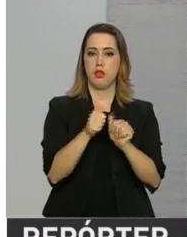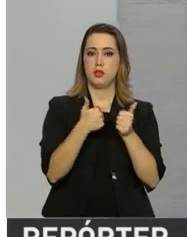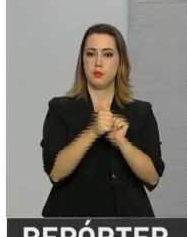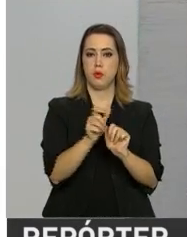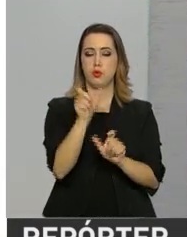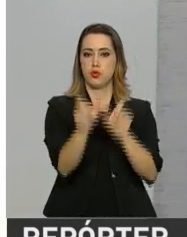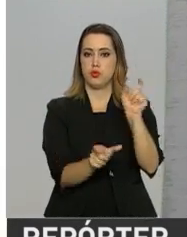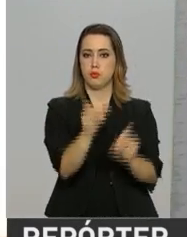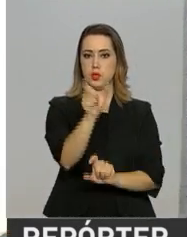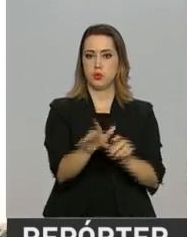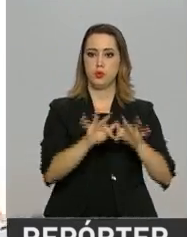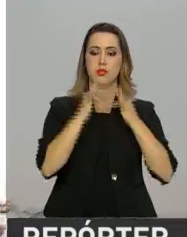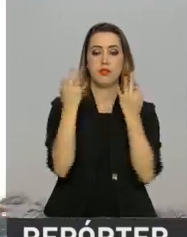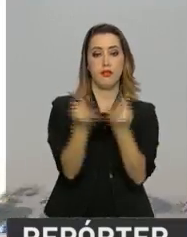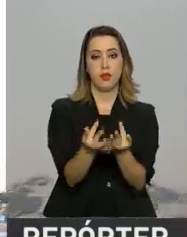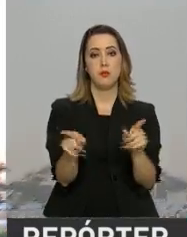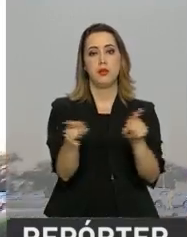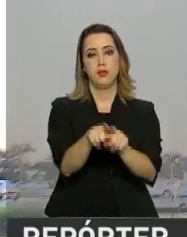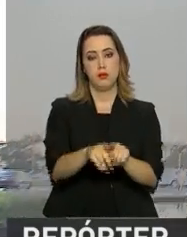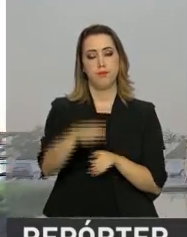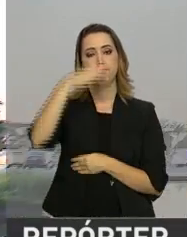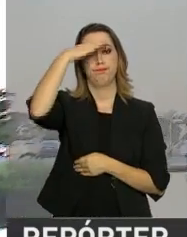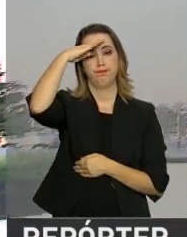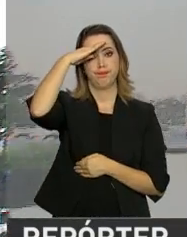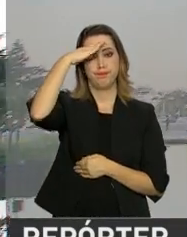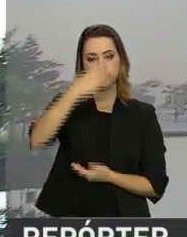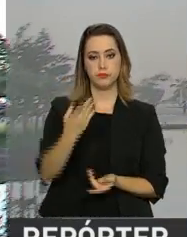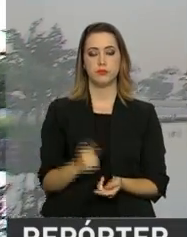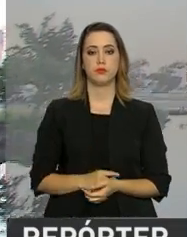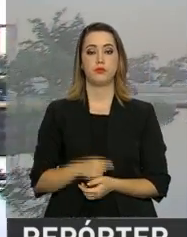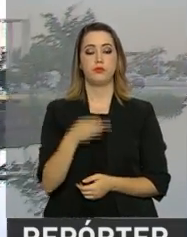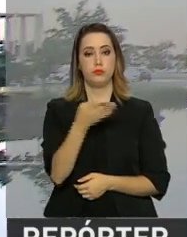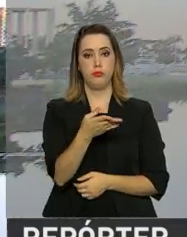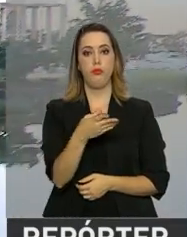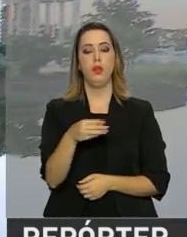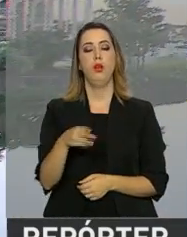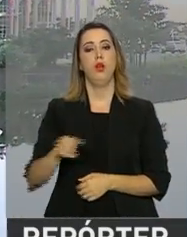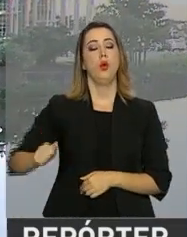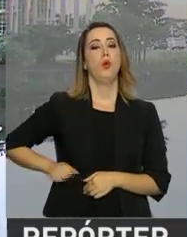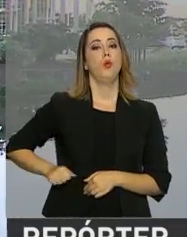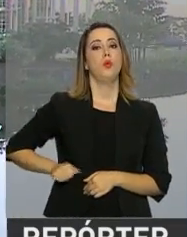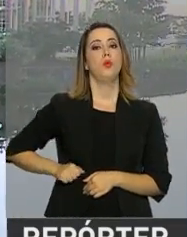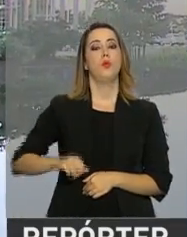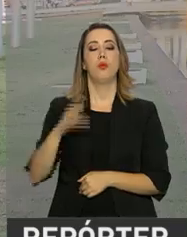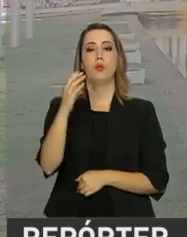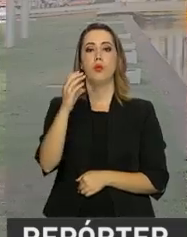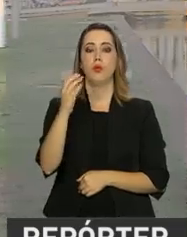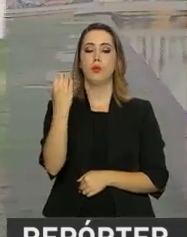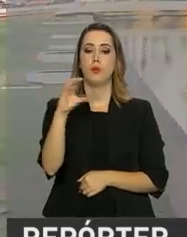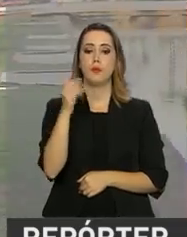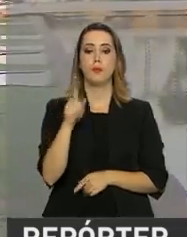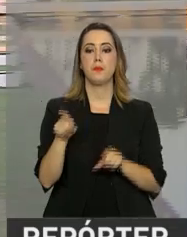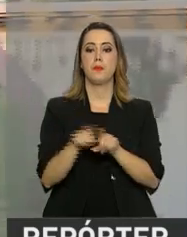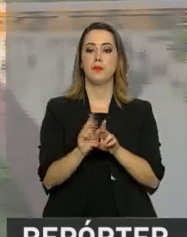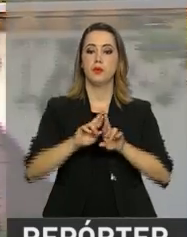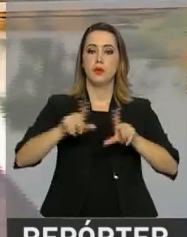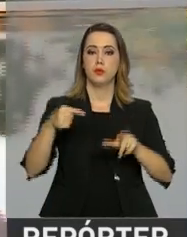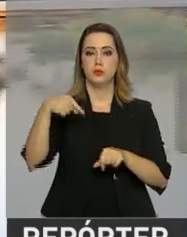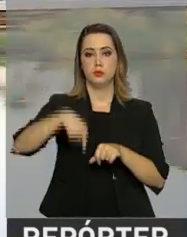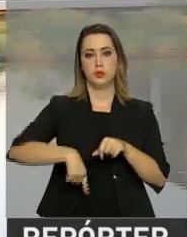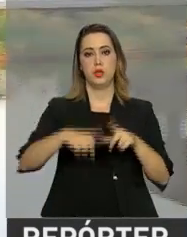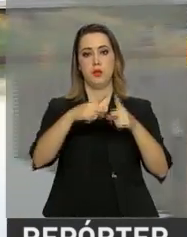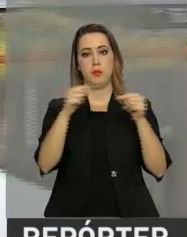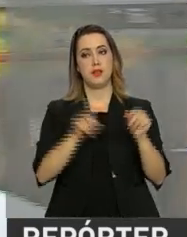exteriores explicou que o embaixador do Brasil na Colômbia e funcionários da embaixada em Bogotá e do Itamarati em